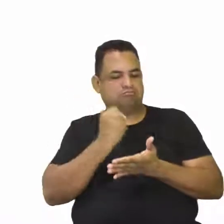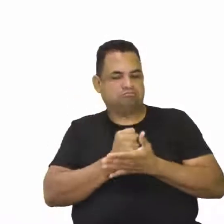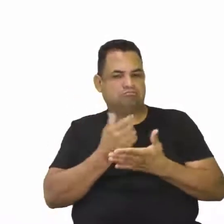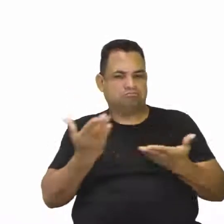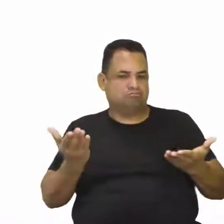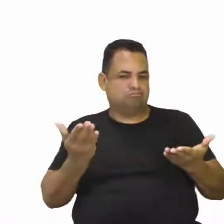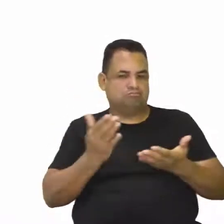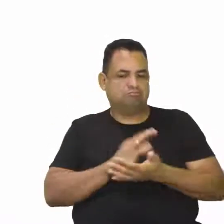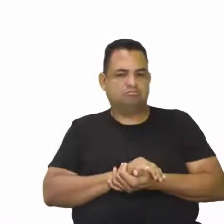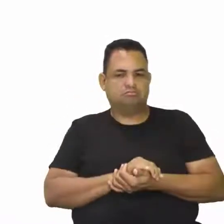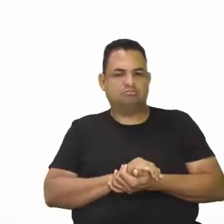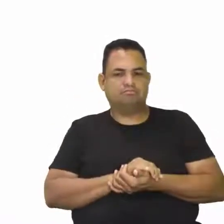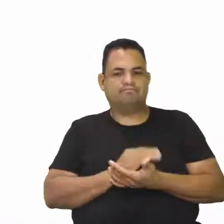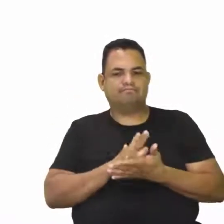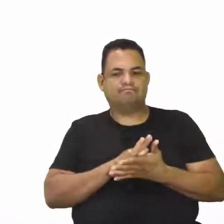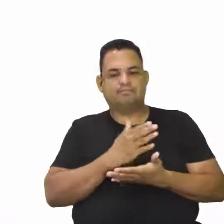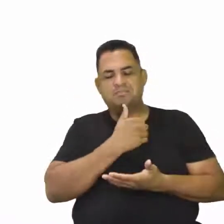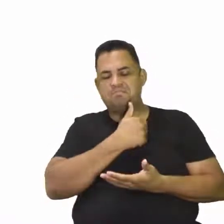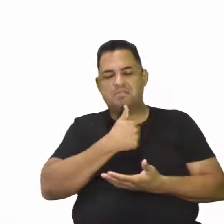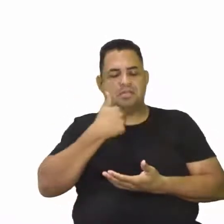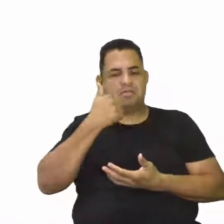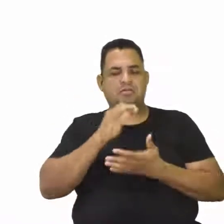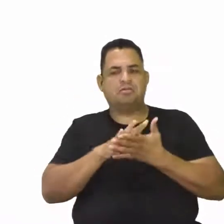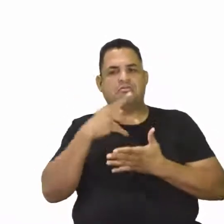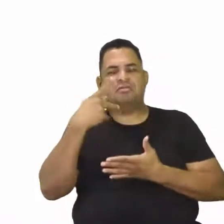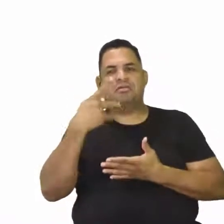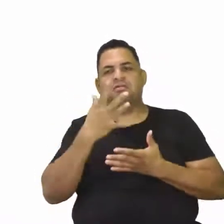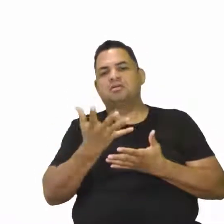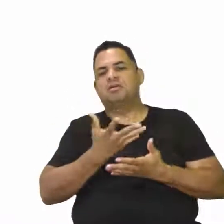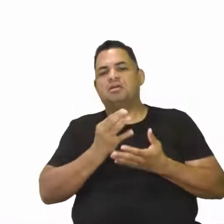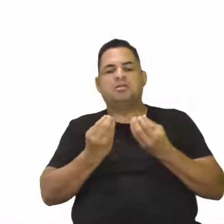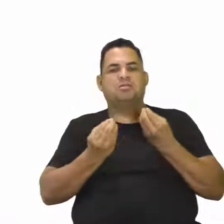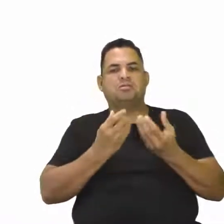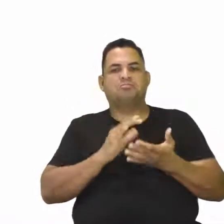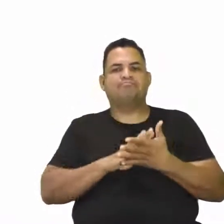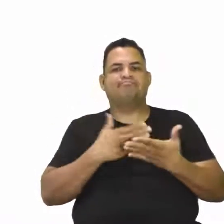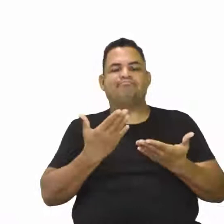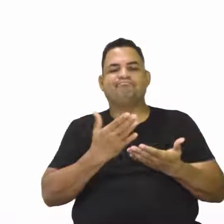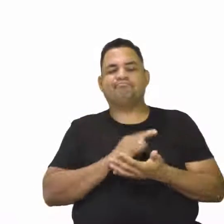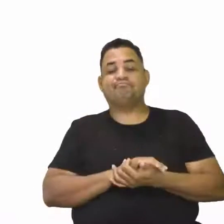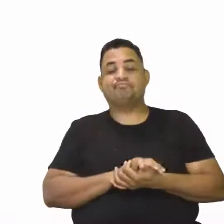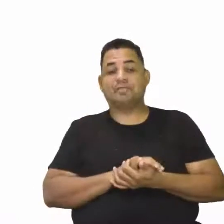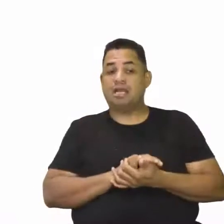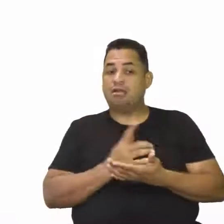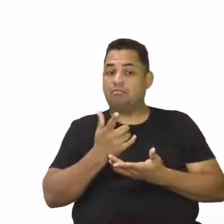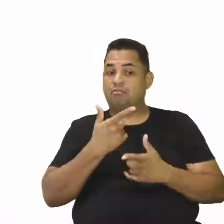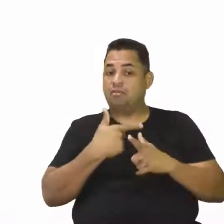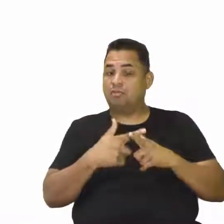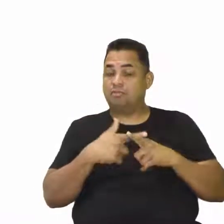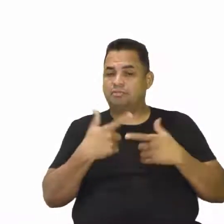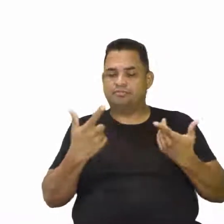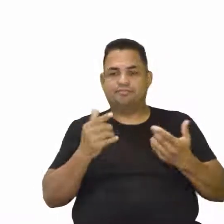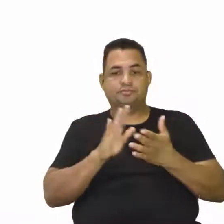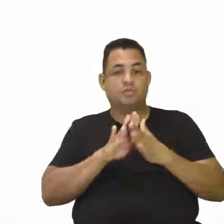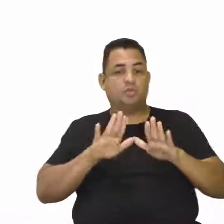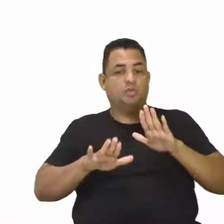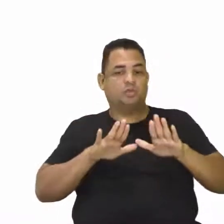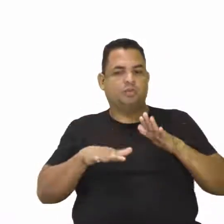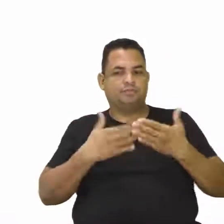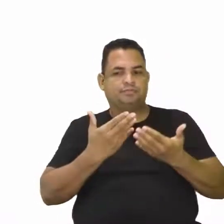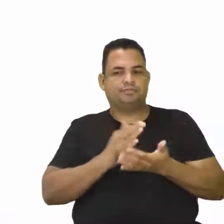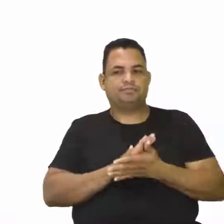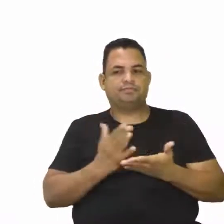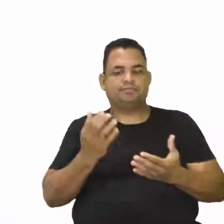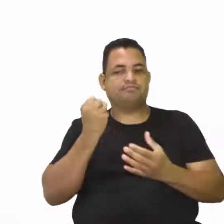autêntica e fica mais liberal para falar do que quer e como quer. Sim, muito. E aí que mora, que mora o perigo também, hein, galera? Entre o